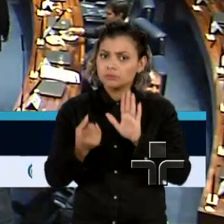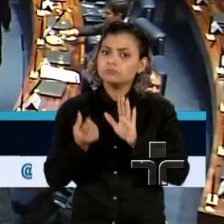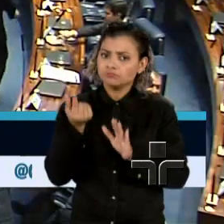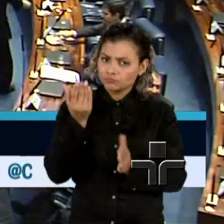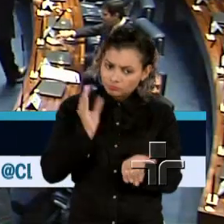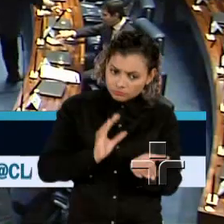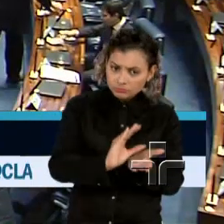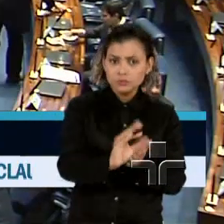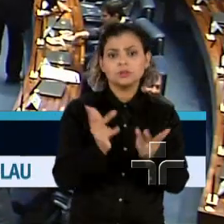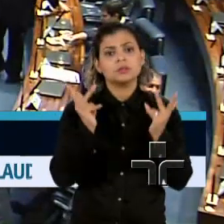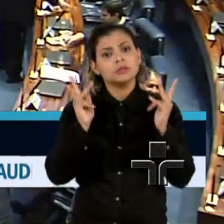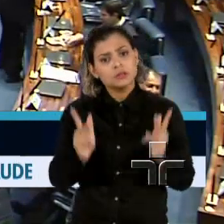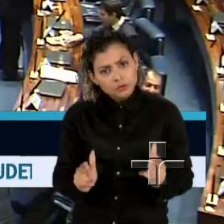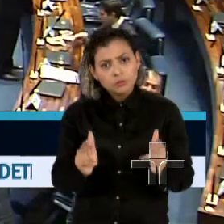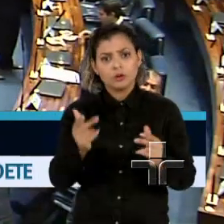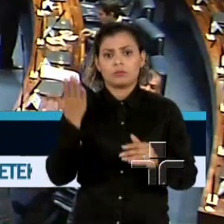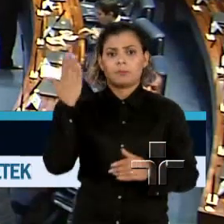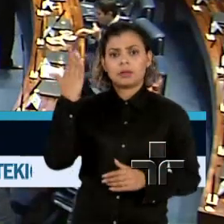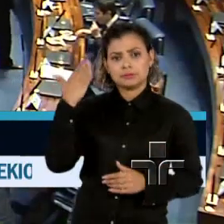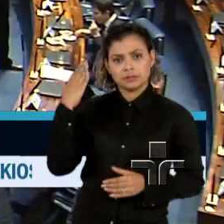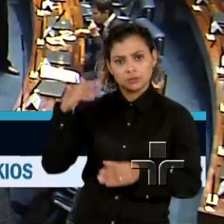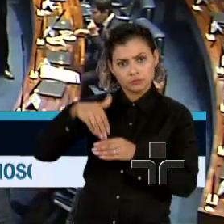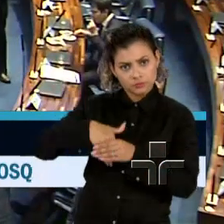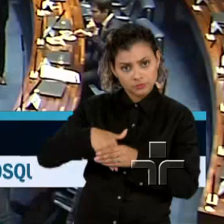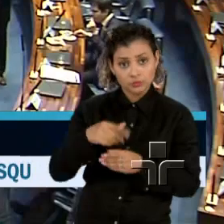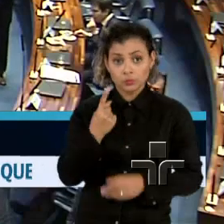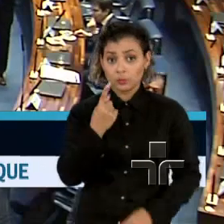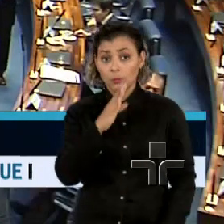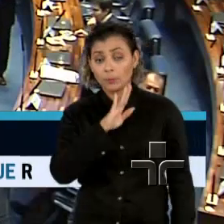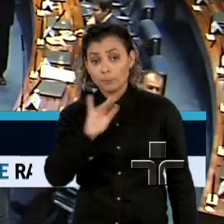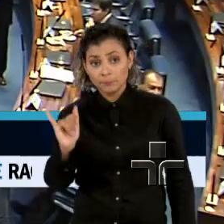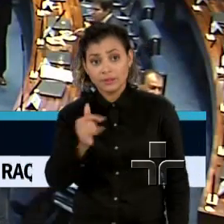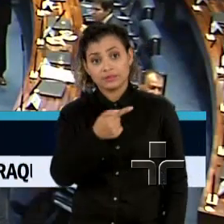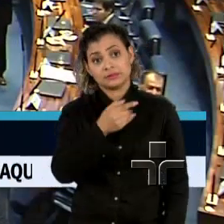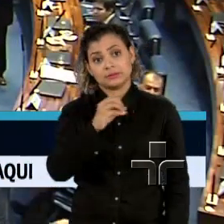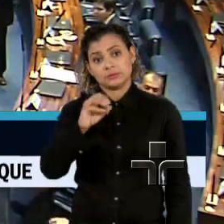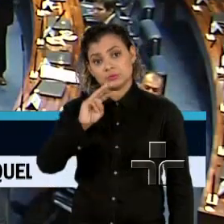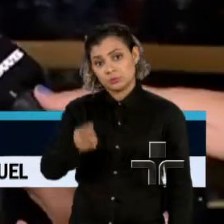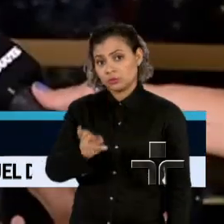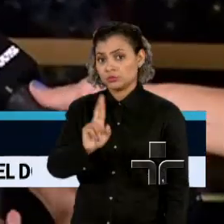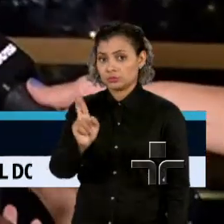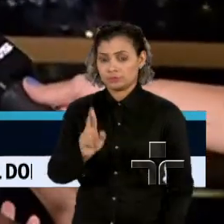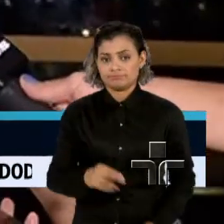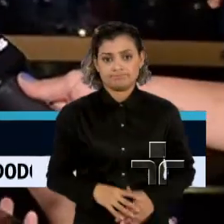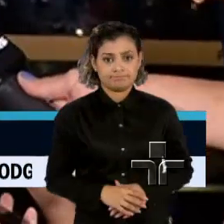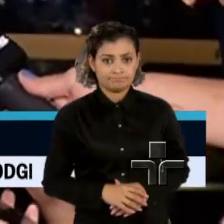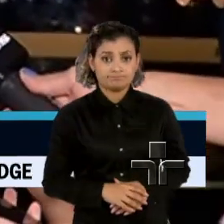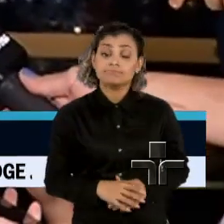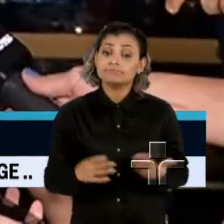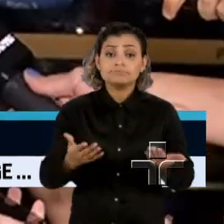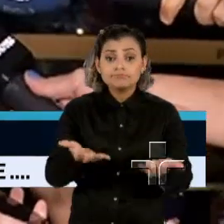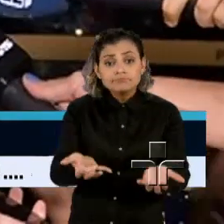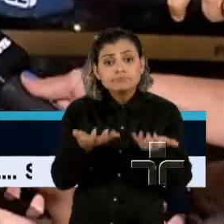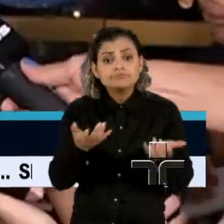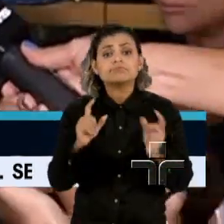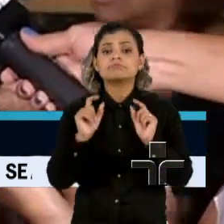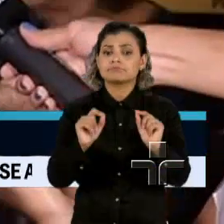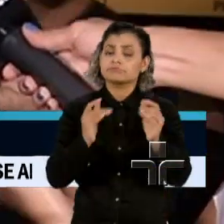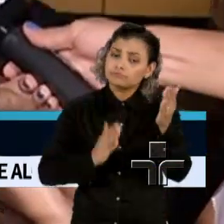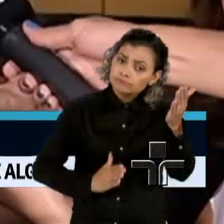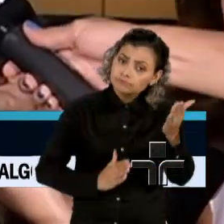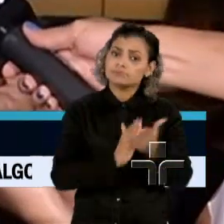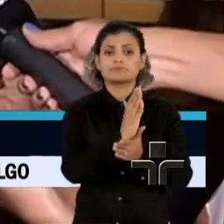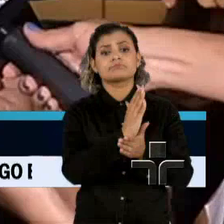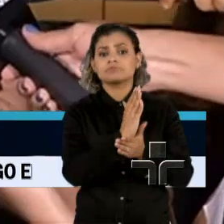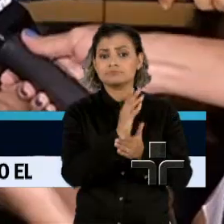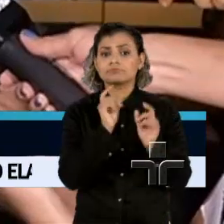deve ser igual ao da última eleição, 1 bilhão e 700 milhões de reais. A ideia é aprovarmos